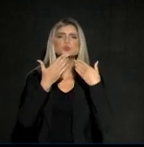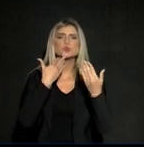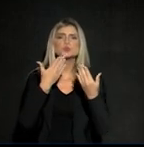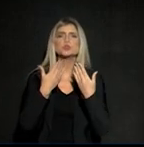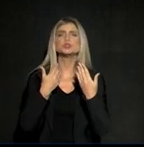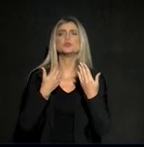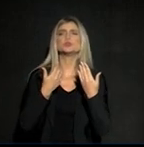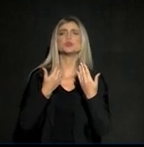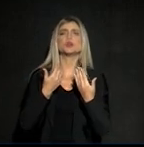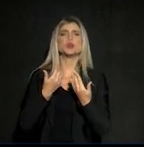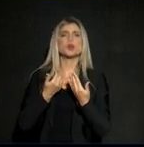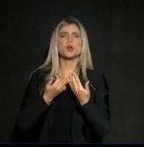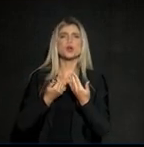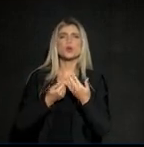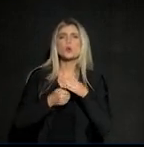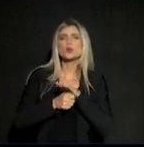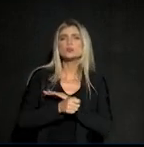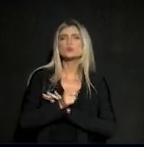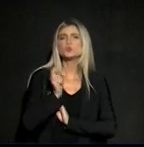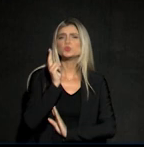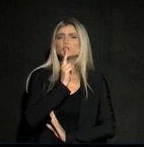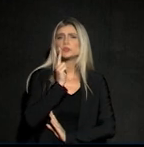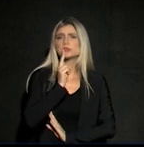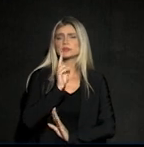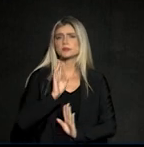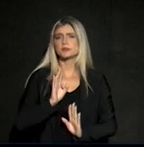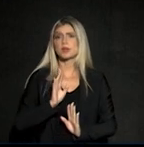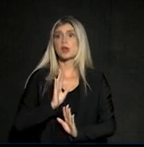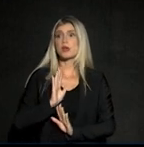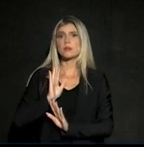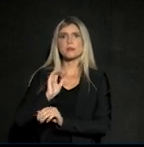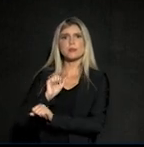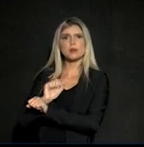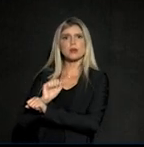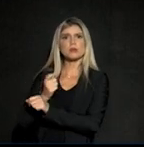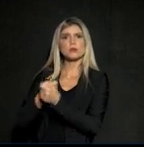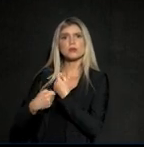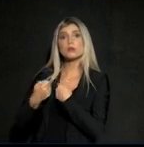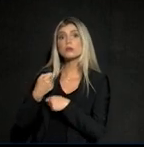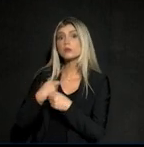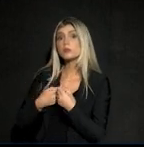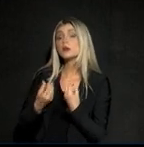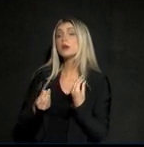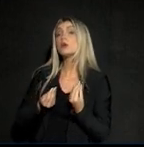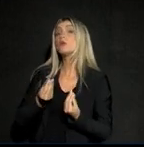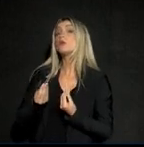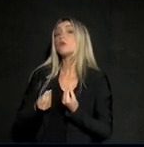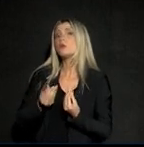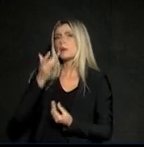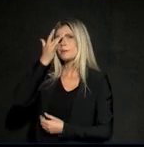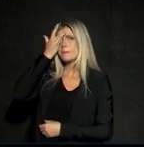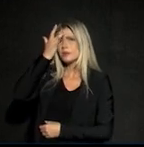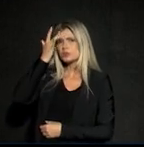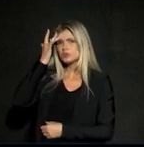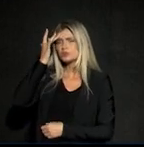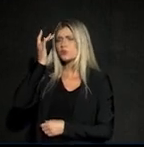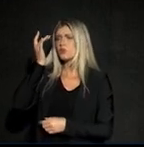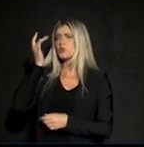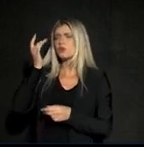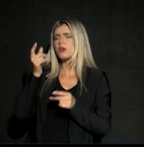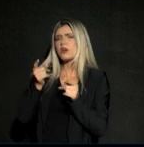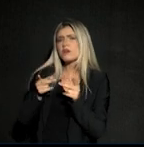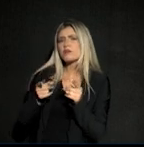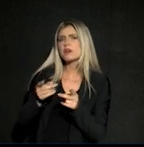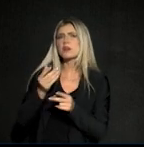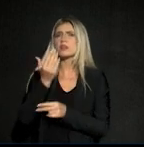focado no que se chama de invisível né se separou a economia o brasileiro que vende o almoço e comprar a janta seja